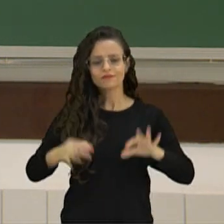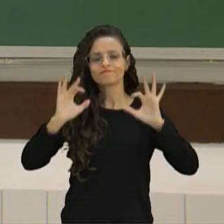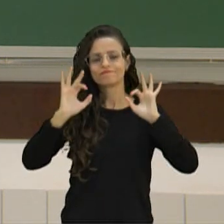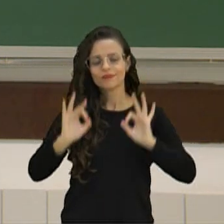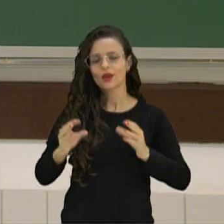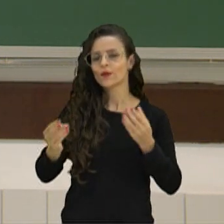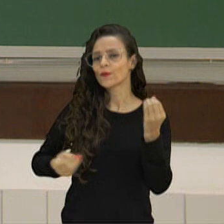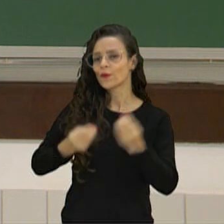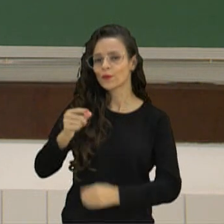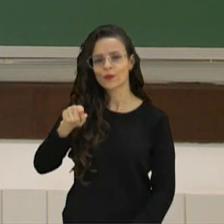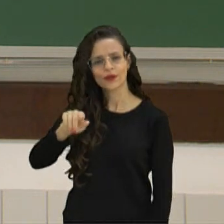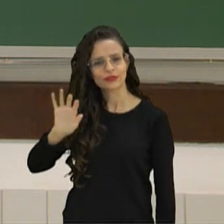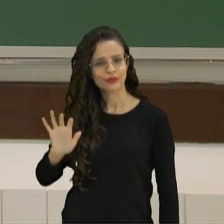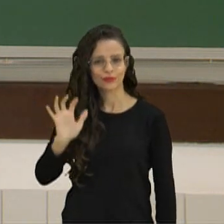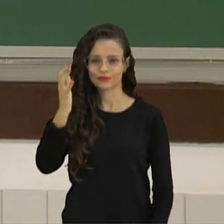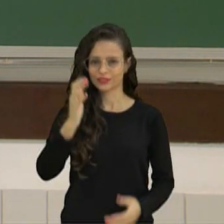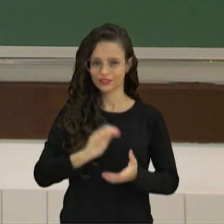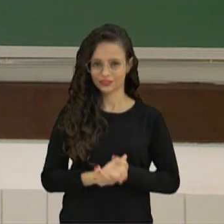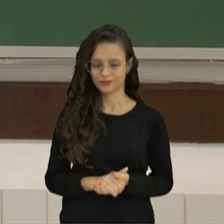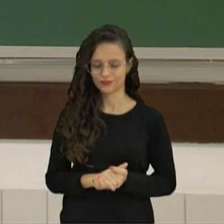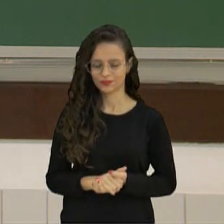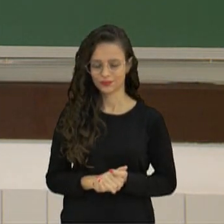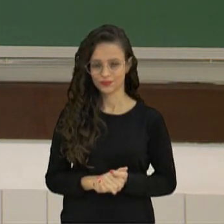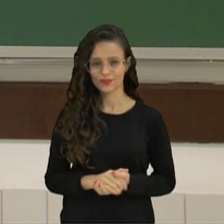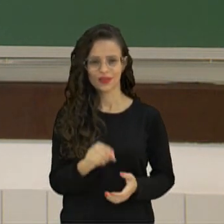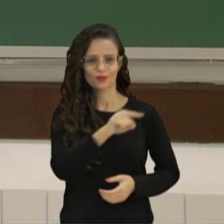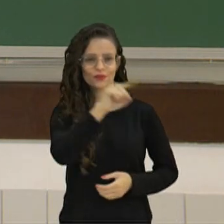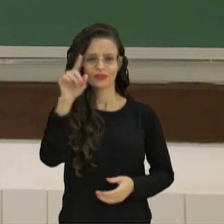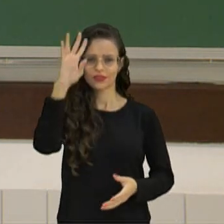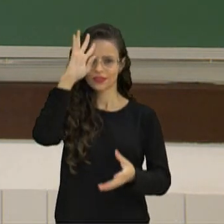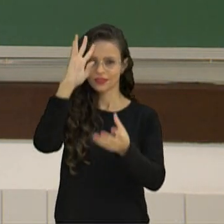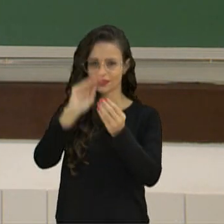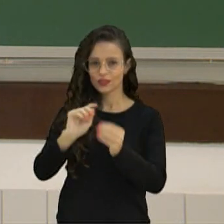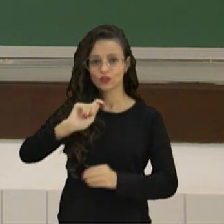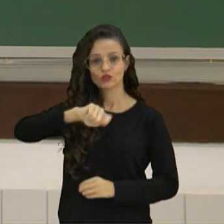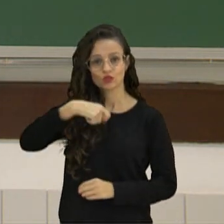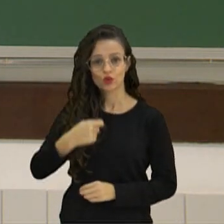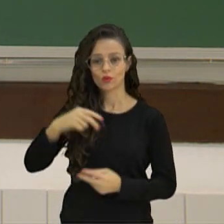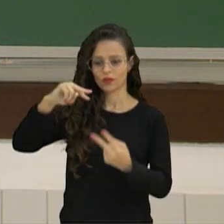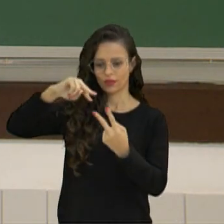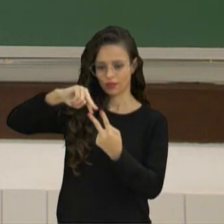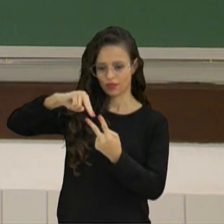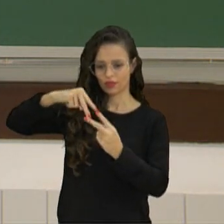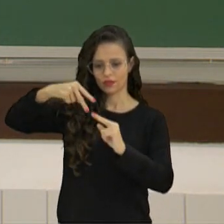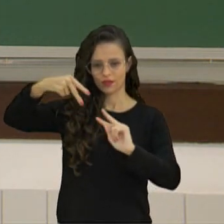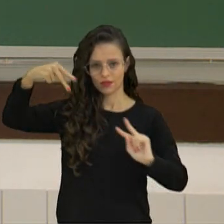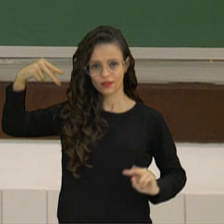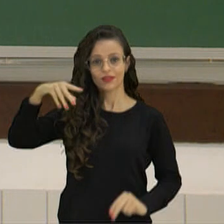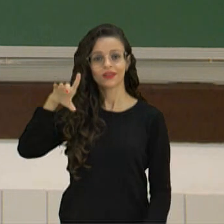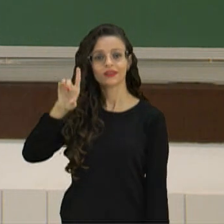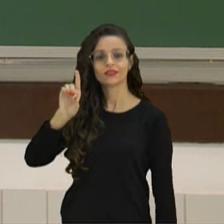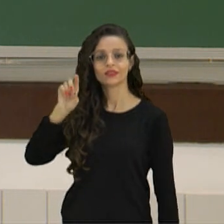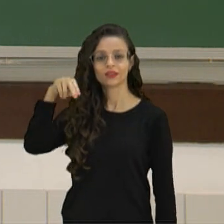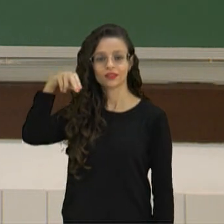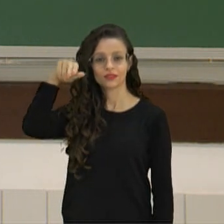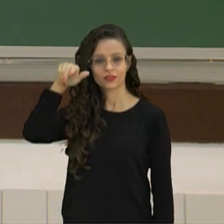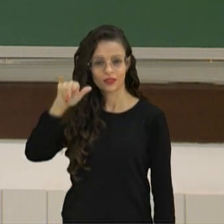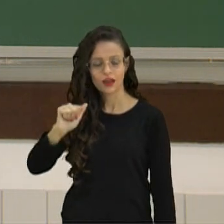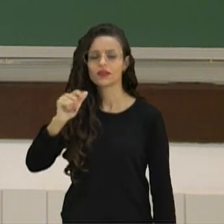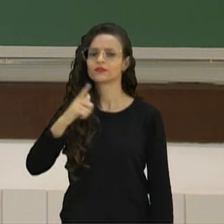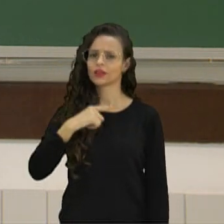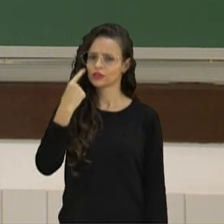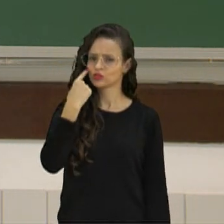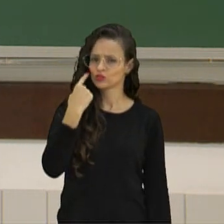que isso acontece. Haja vista para vocês entenderem, quando eu falei sobre DNA aqui, nós temos lá a